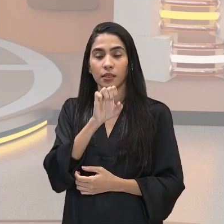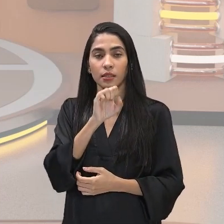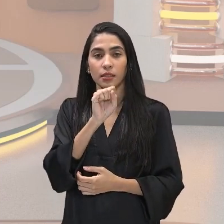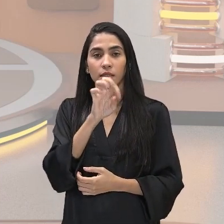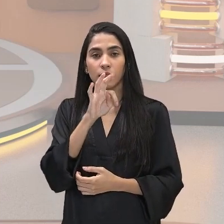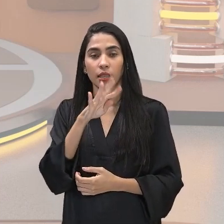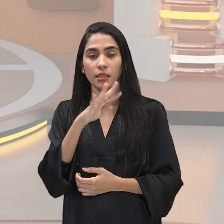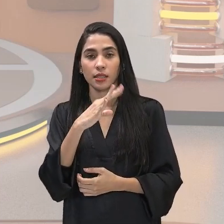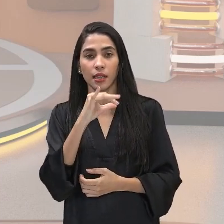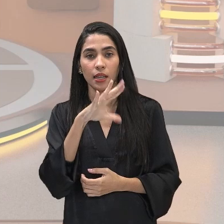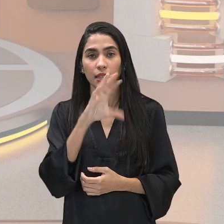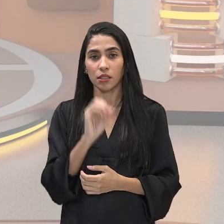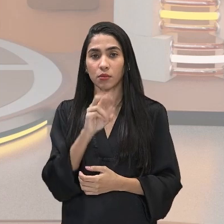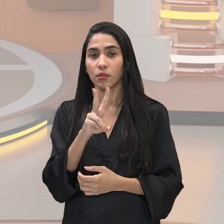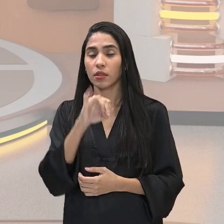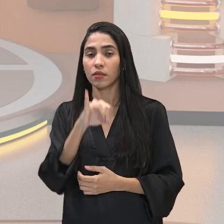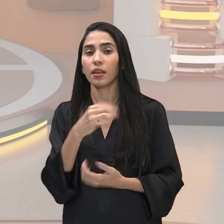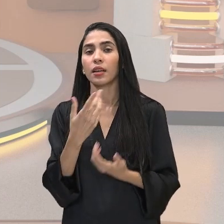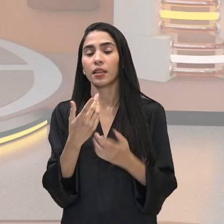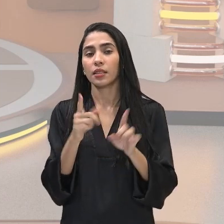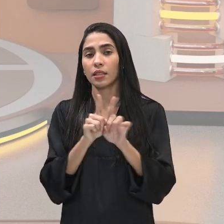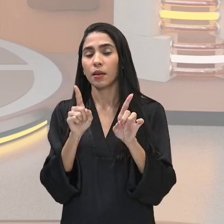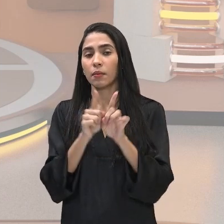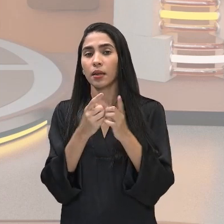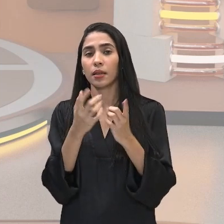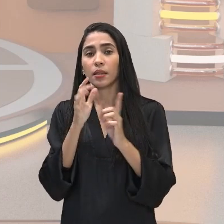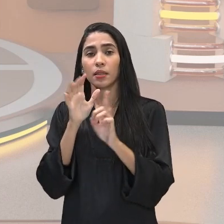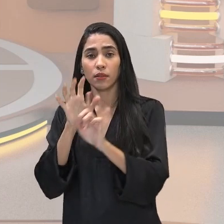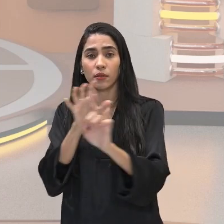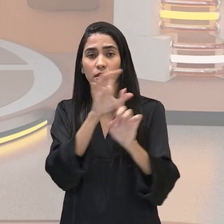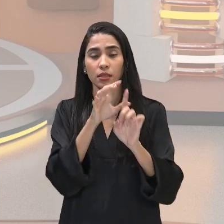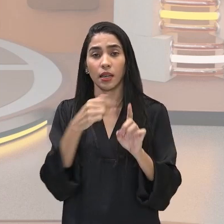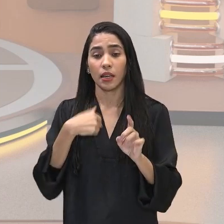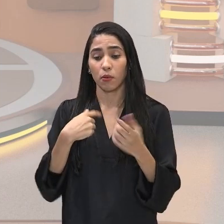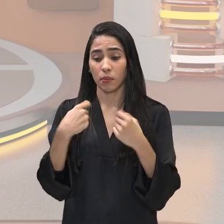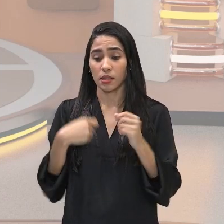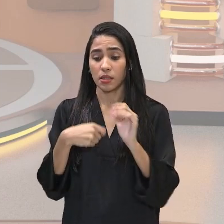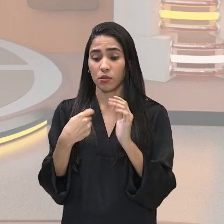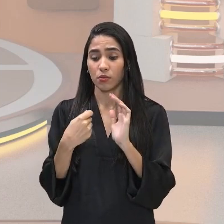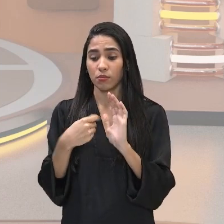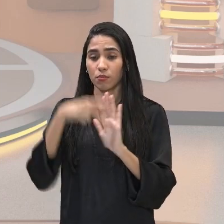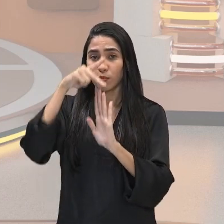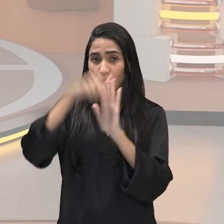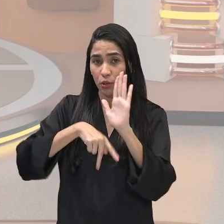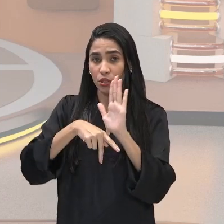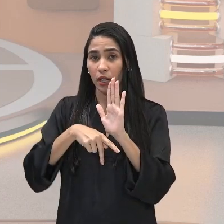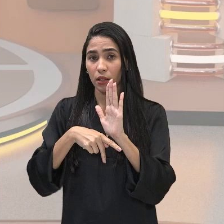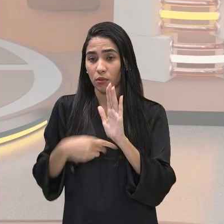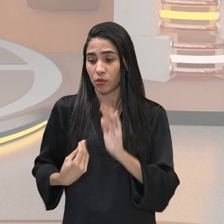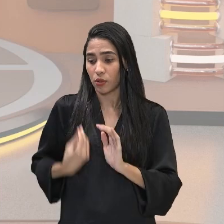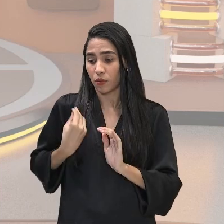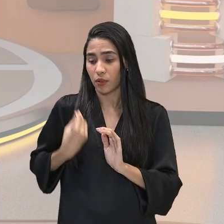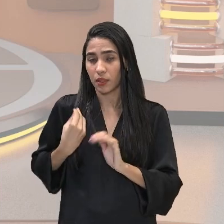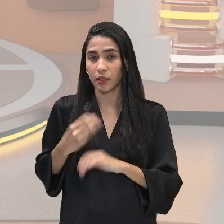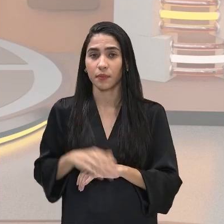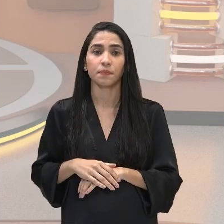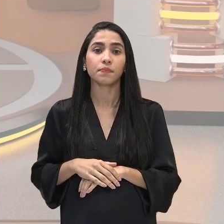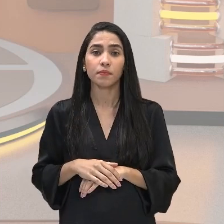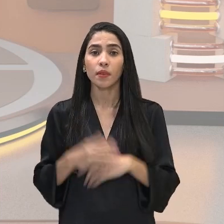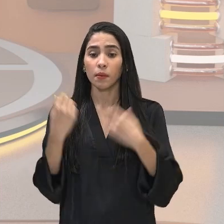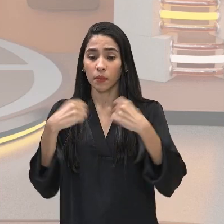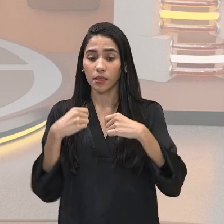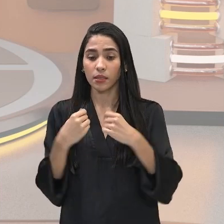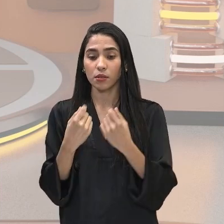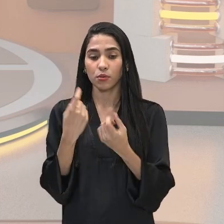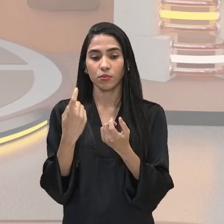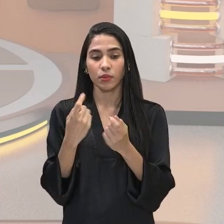levar a todos esses questionamentos. Eu tenho que construir um projeto desse existir. A partir do momento que eu tenho esse projeto de existência,